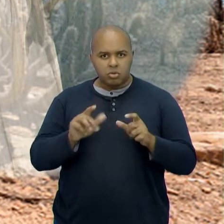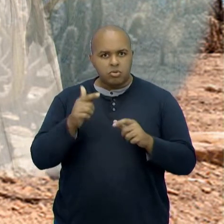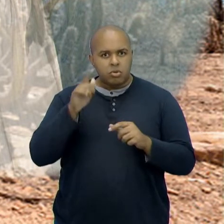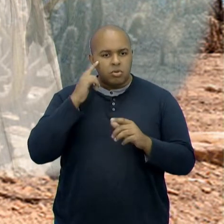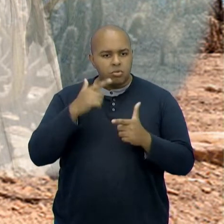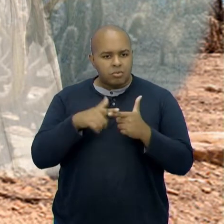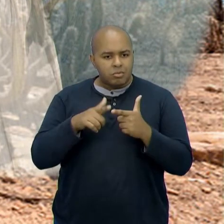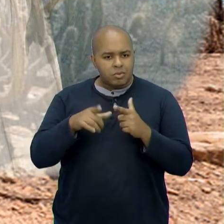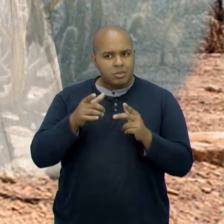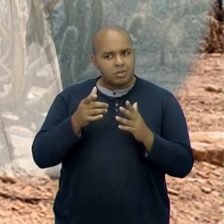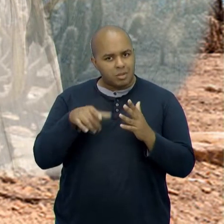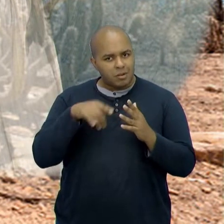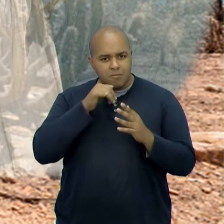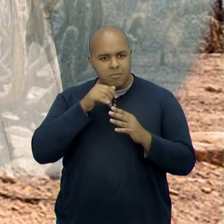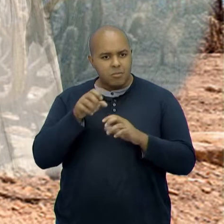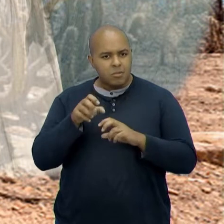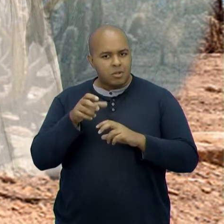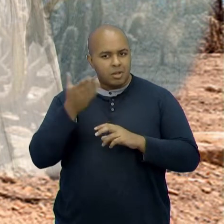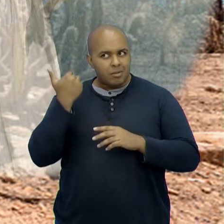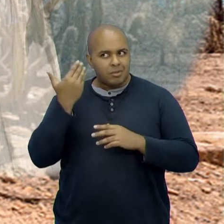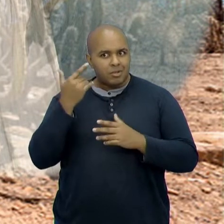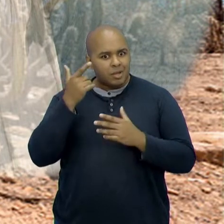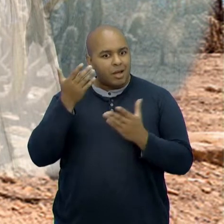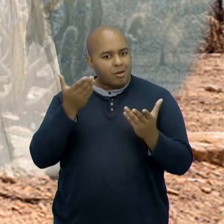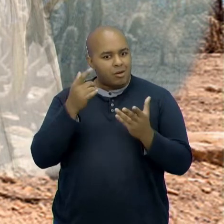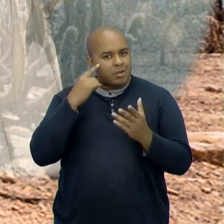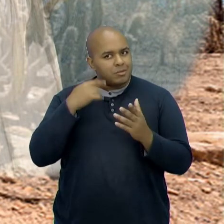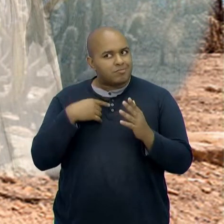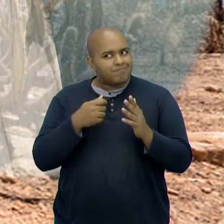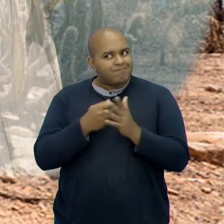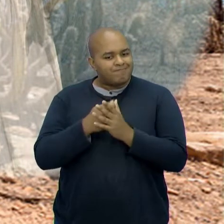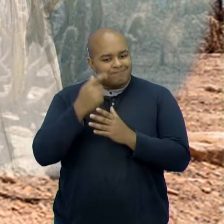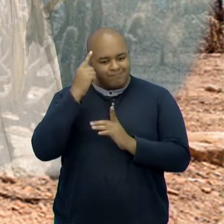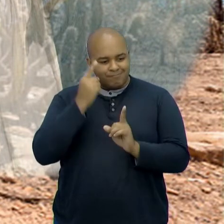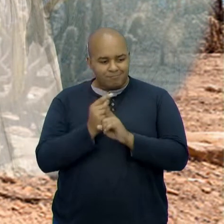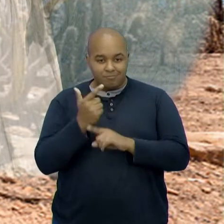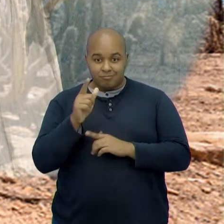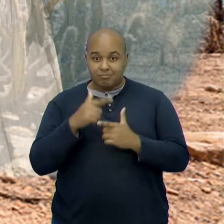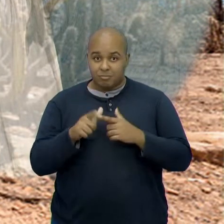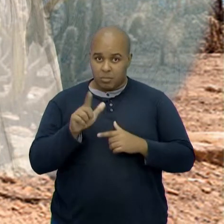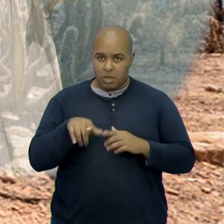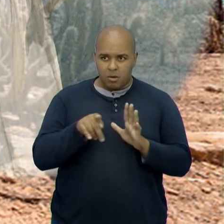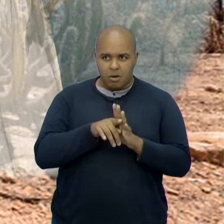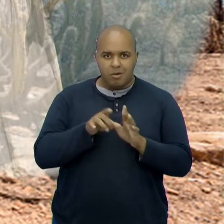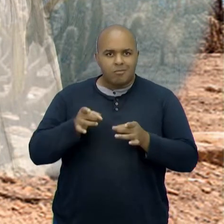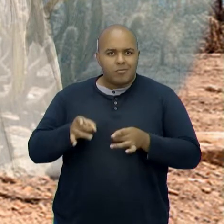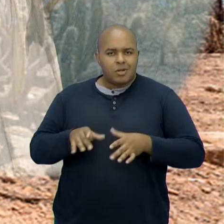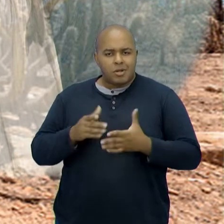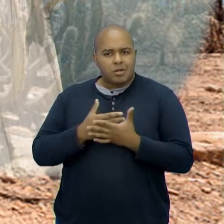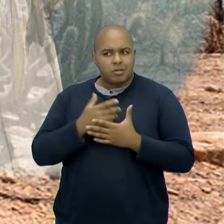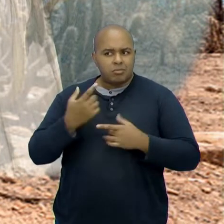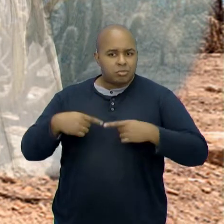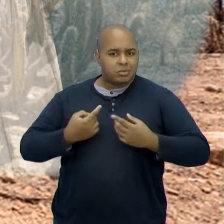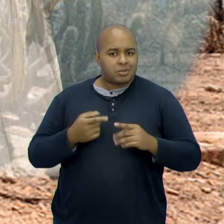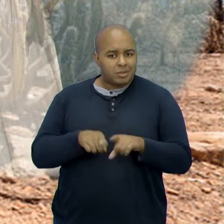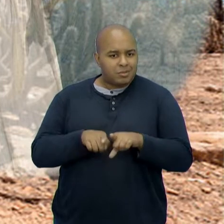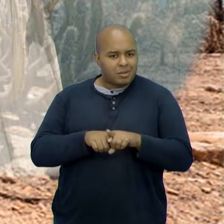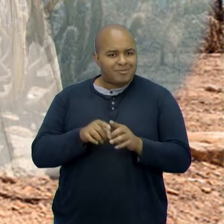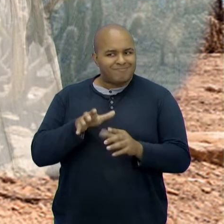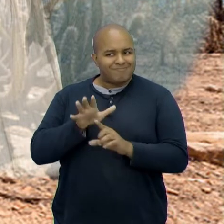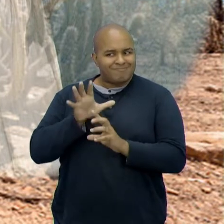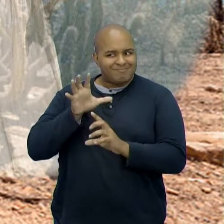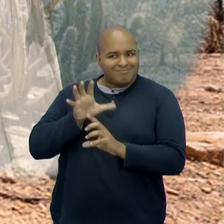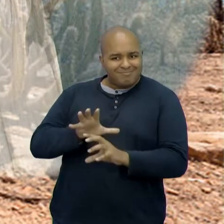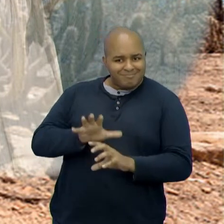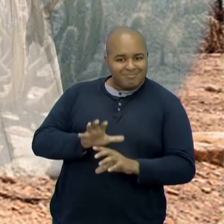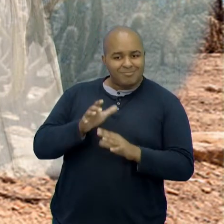outros problemas, o sertanejo principalmente, ele agora enfrenta um outro problema que é o abandono político e a opressão,